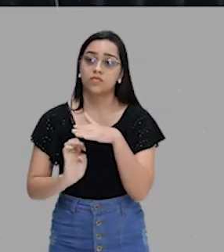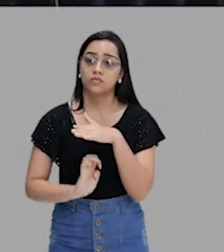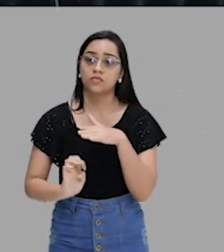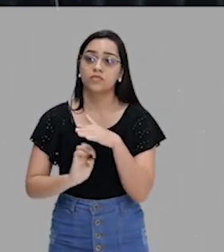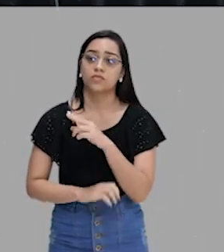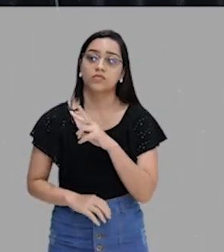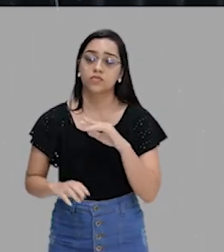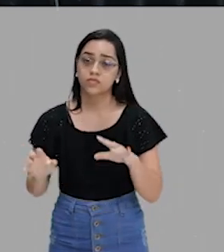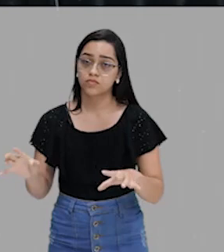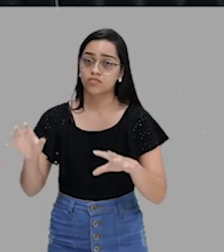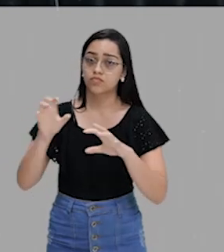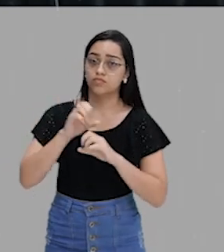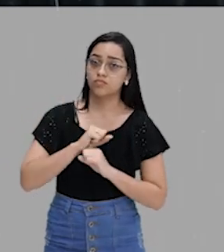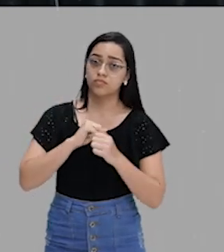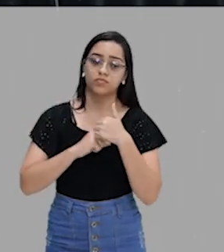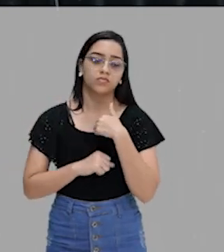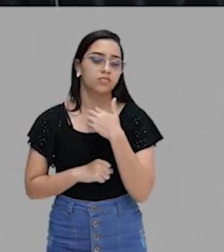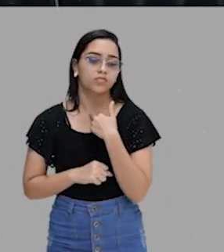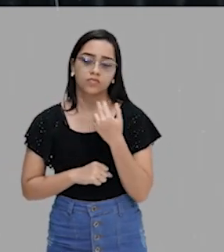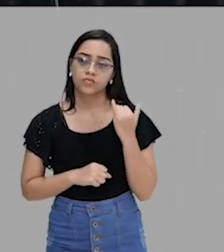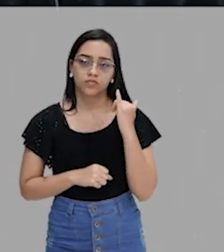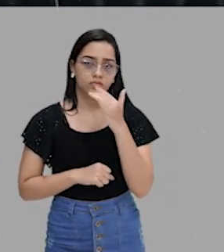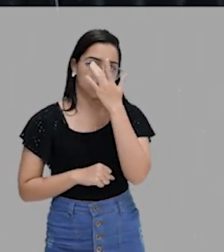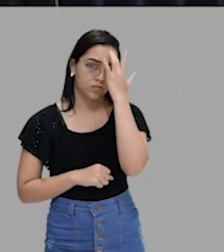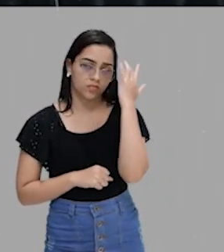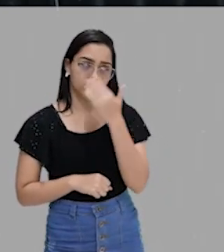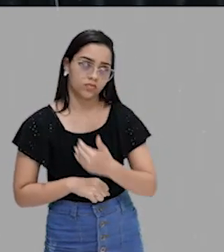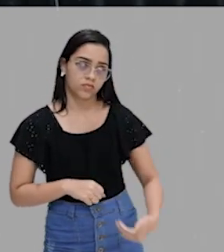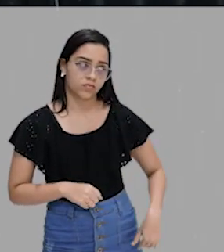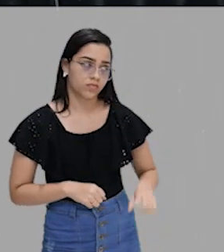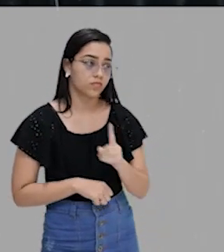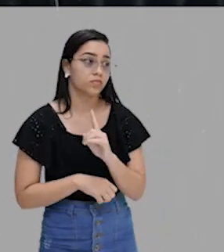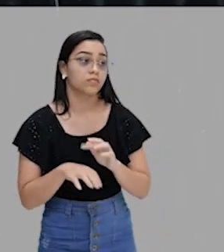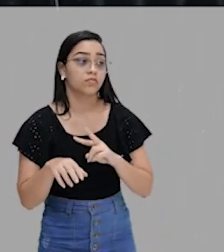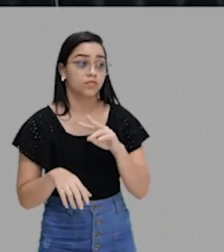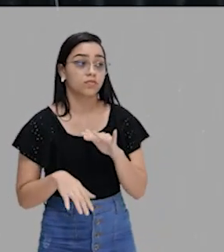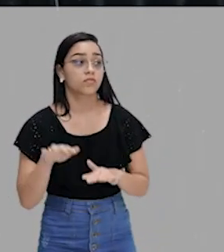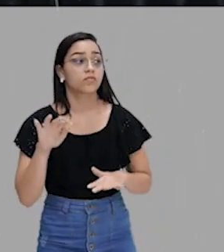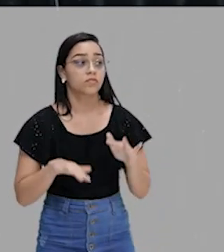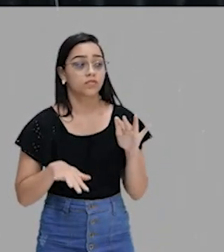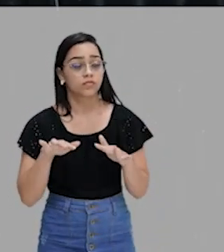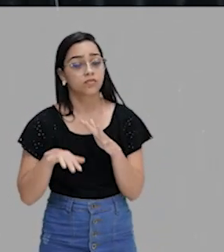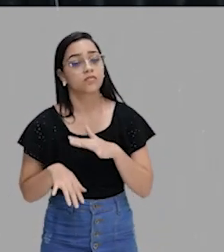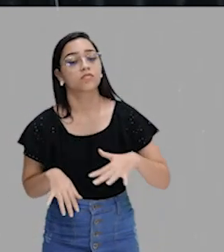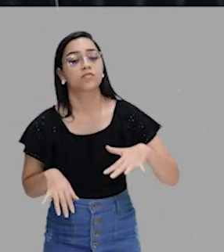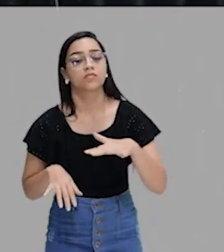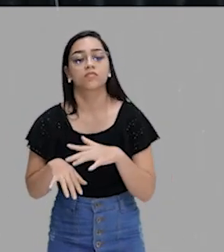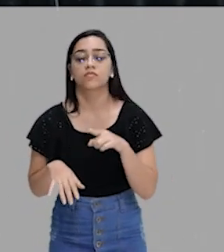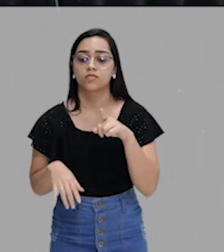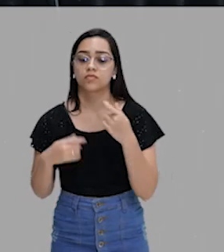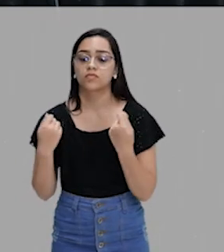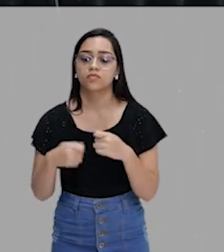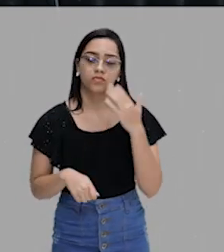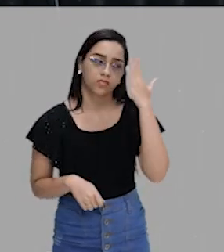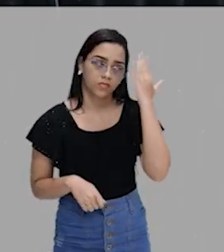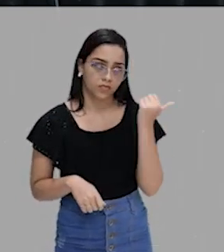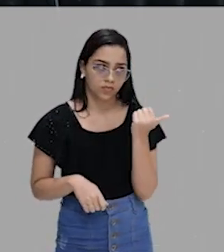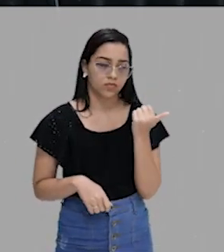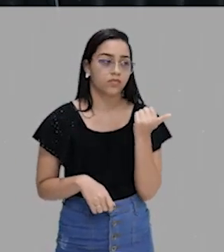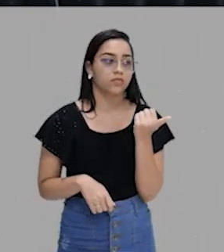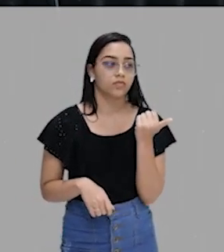terceirizada que vai assumir. Então, eu não posso dizer que são os governantes, porque vai depender da região. Aí você precisa saber